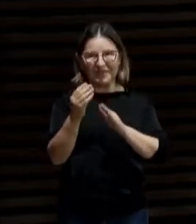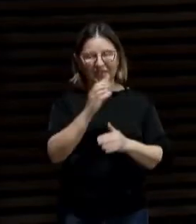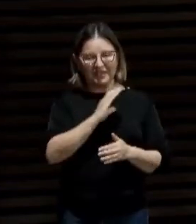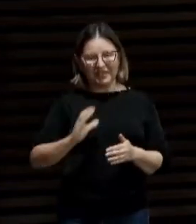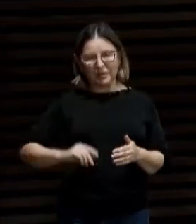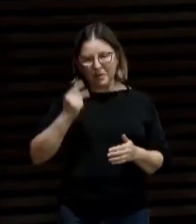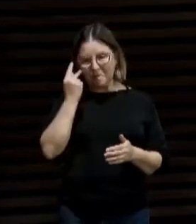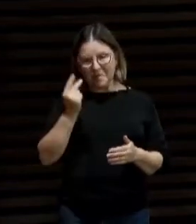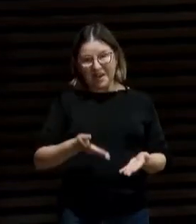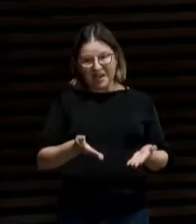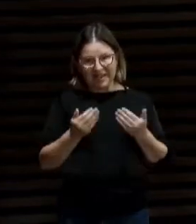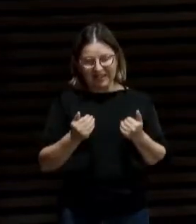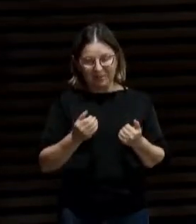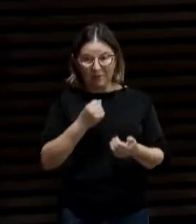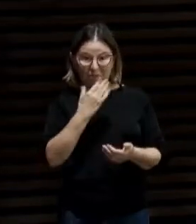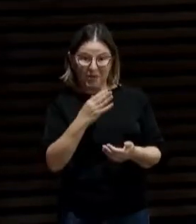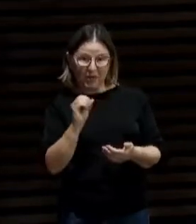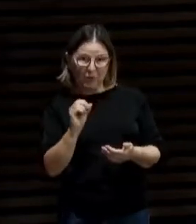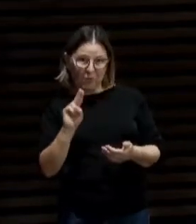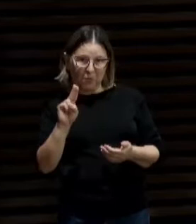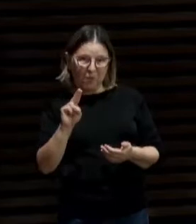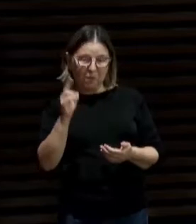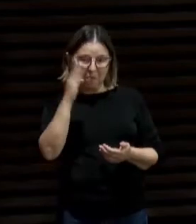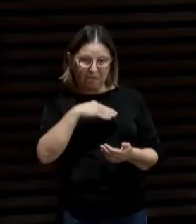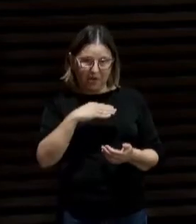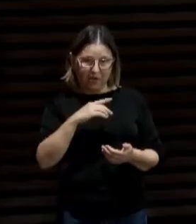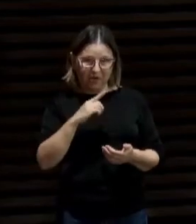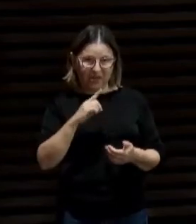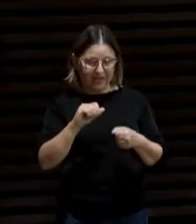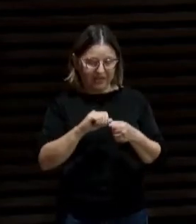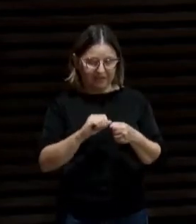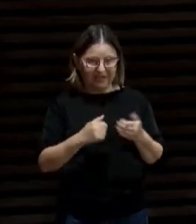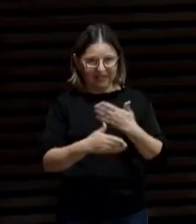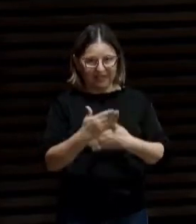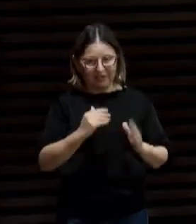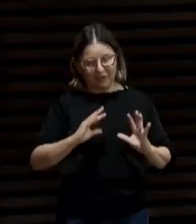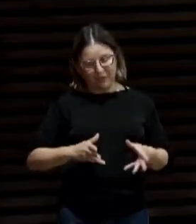bem ou o mal que tiver feito por meio do corpo. Vamos orar, meus irmãos.